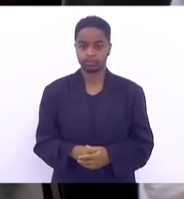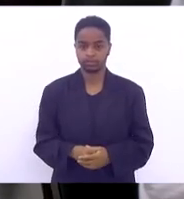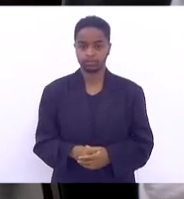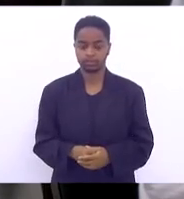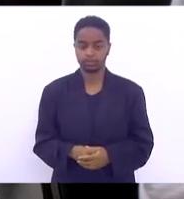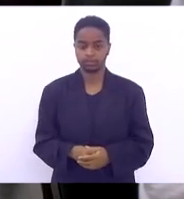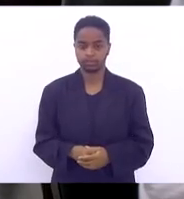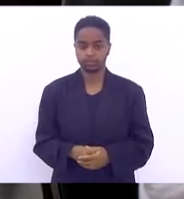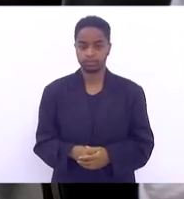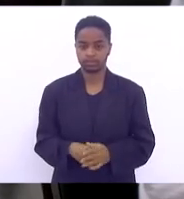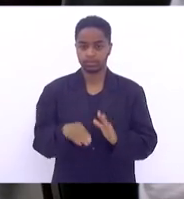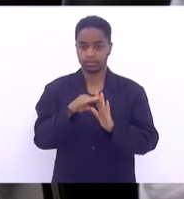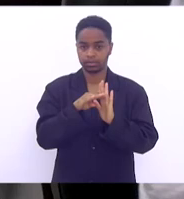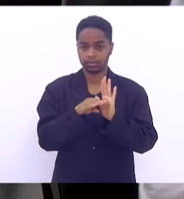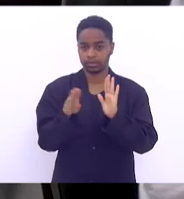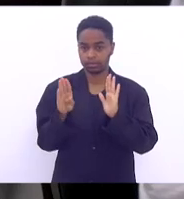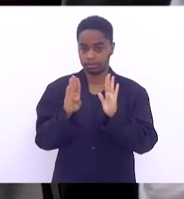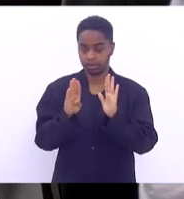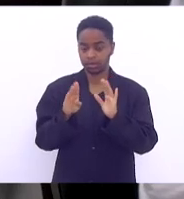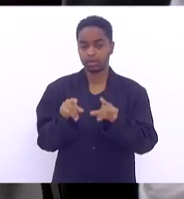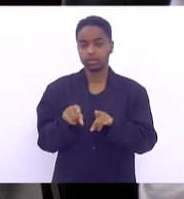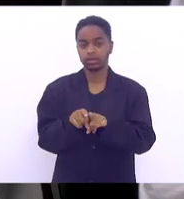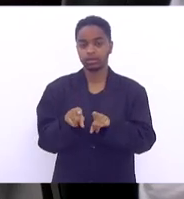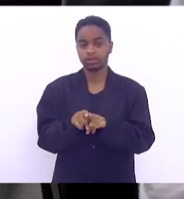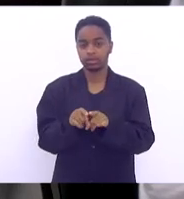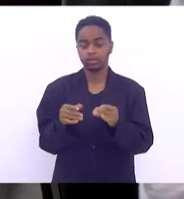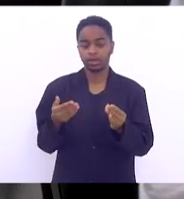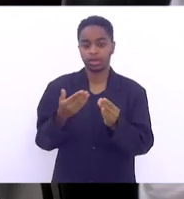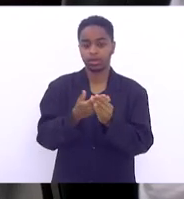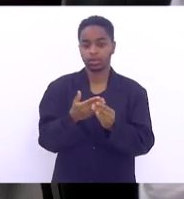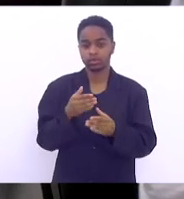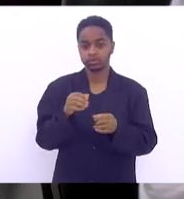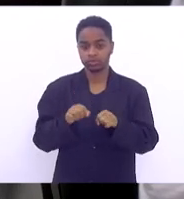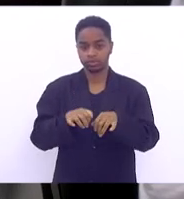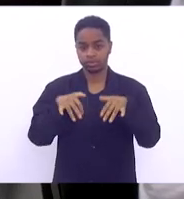Item B da pauta também é um recurso ao plenário.